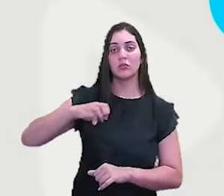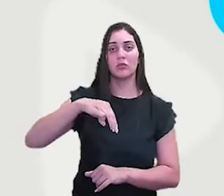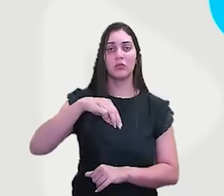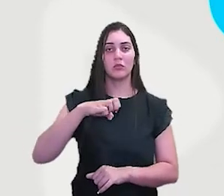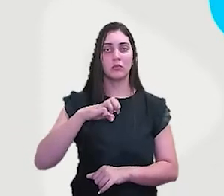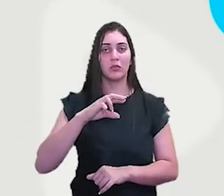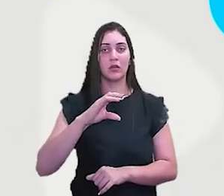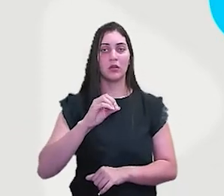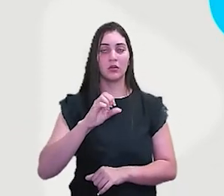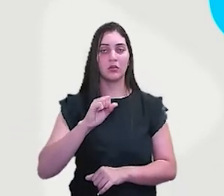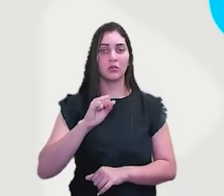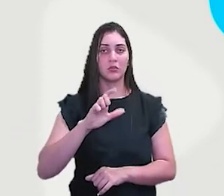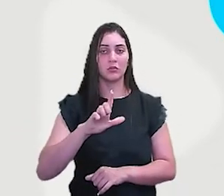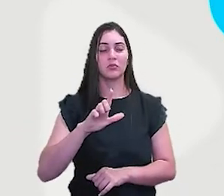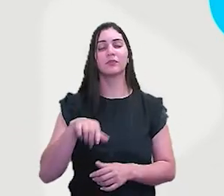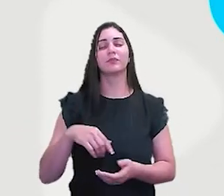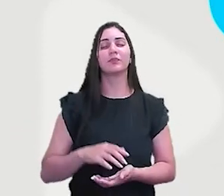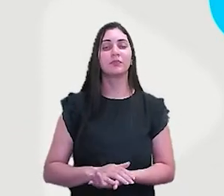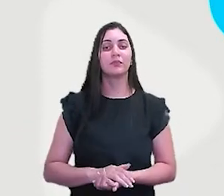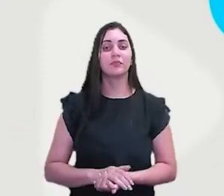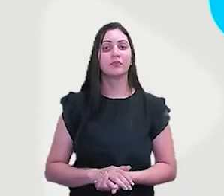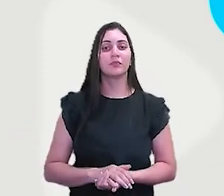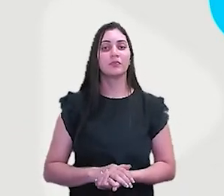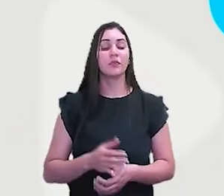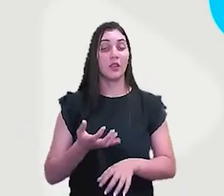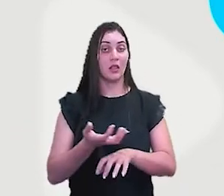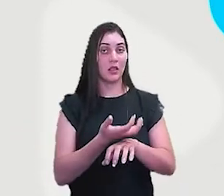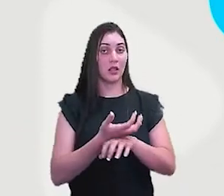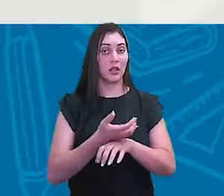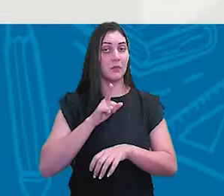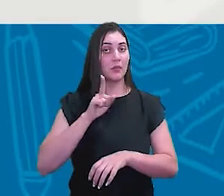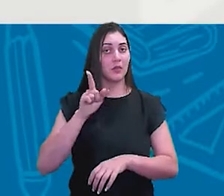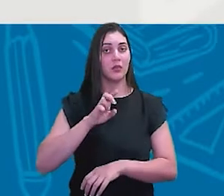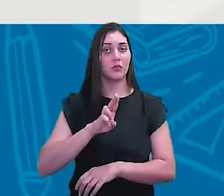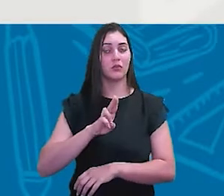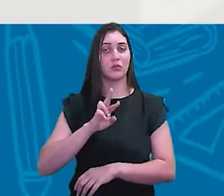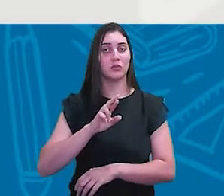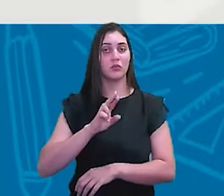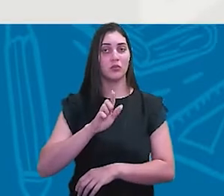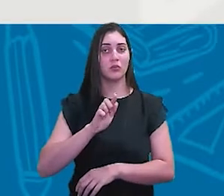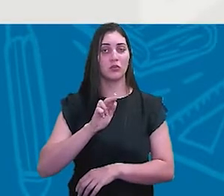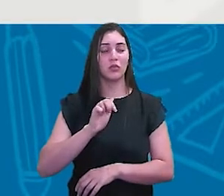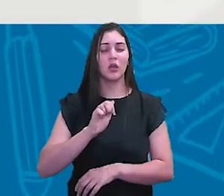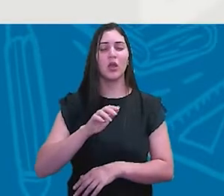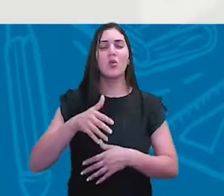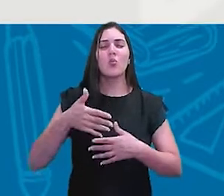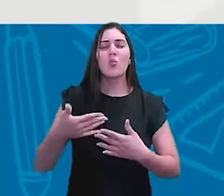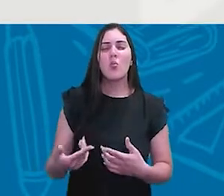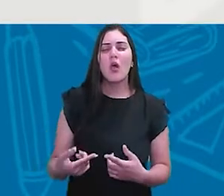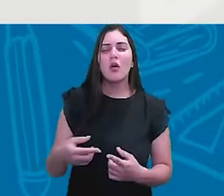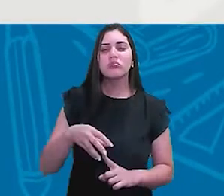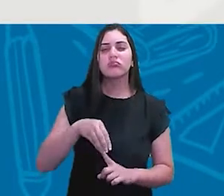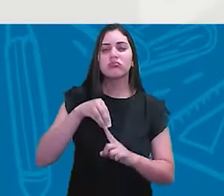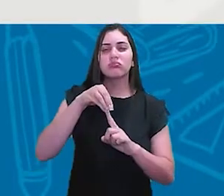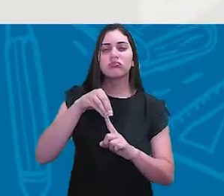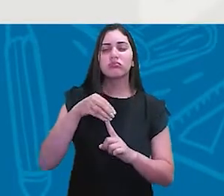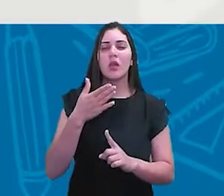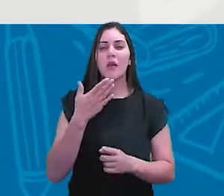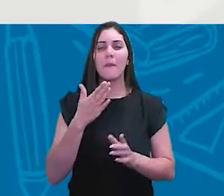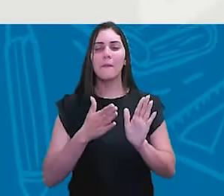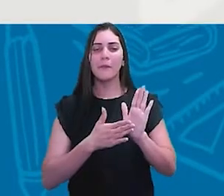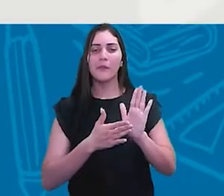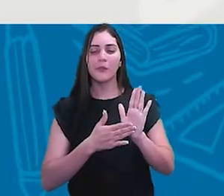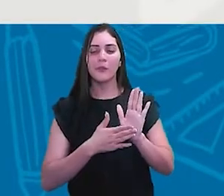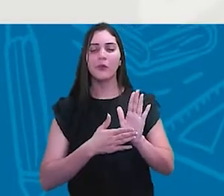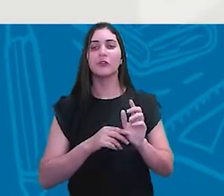em Montevideo, que é a capital do Uruguai. Então, qual era a finalidade do Mercosul? O Mercosul tinha a finalidade, né,